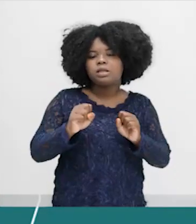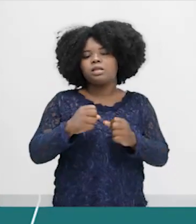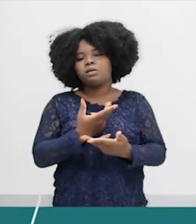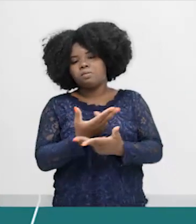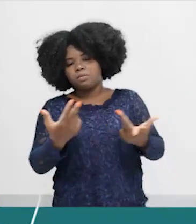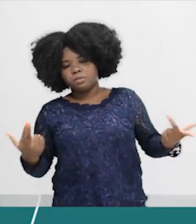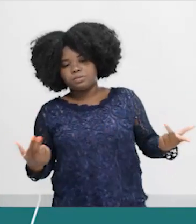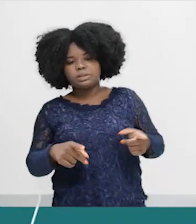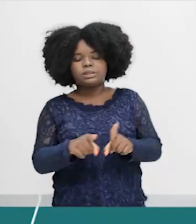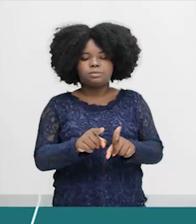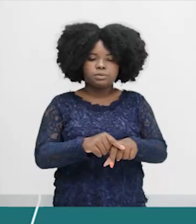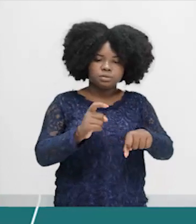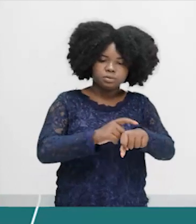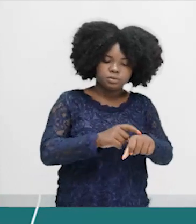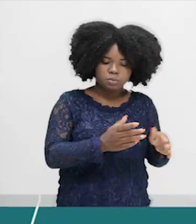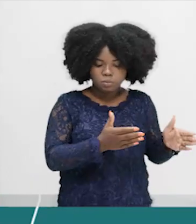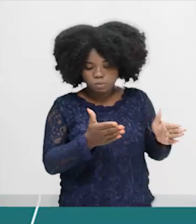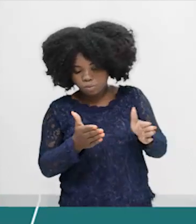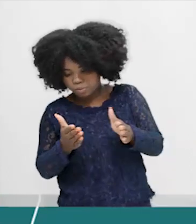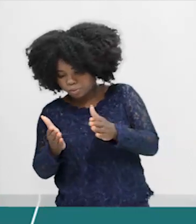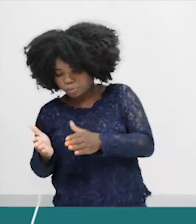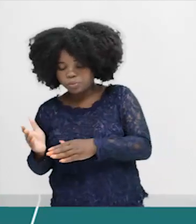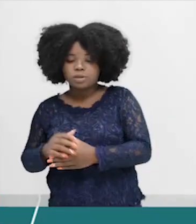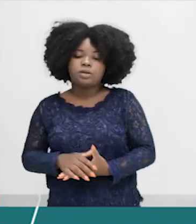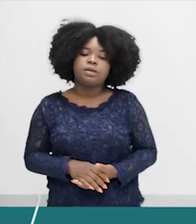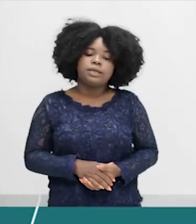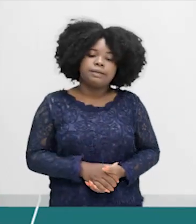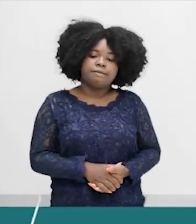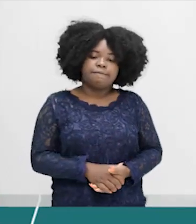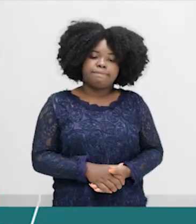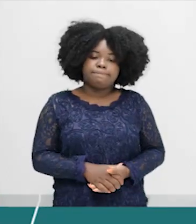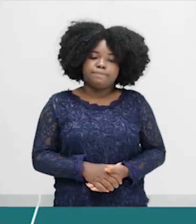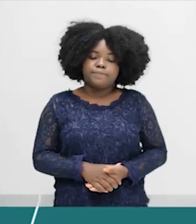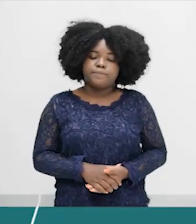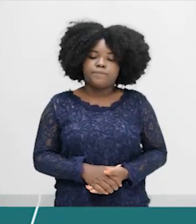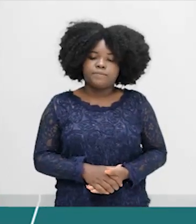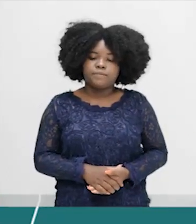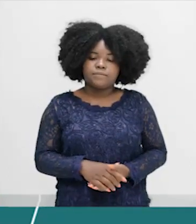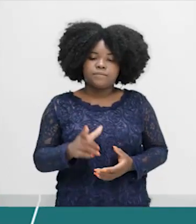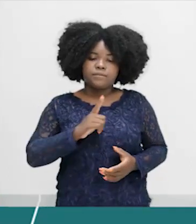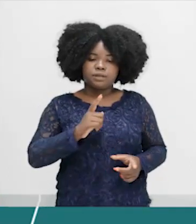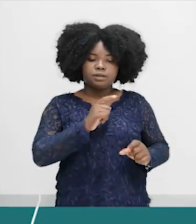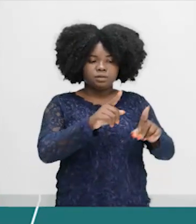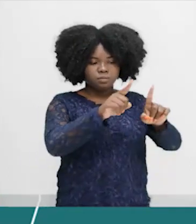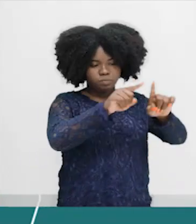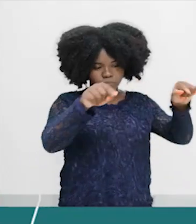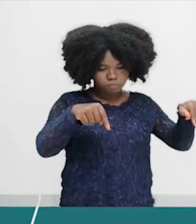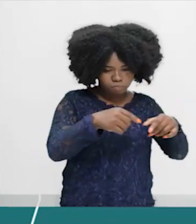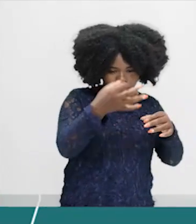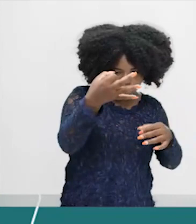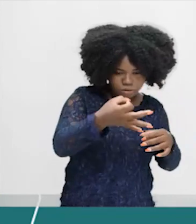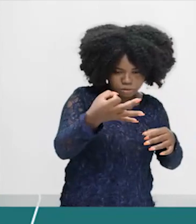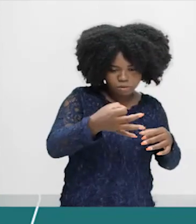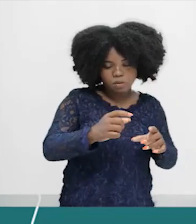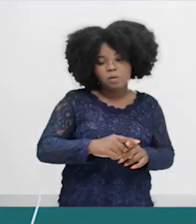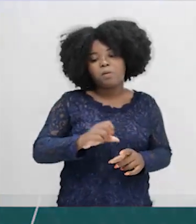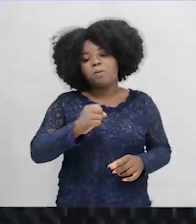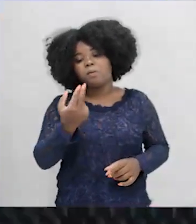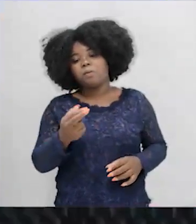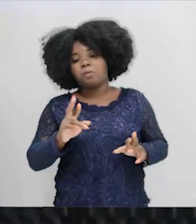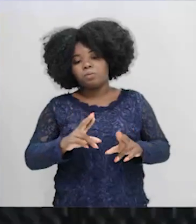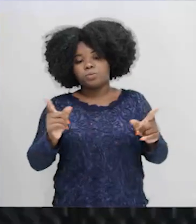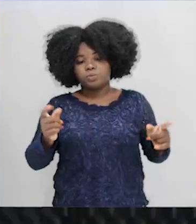movimentos com o passar do tempo, quadrinhos que contam uma história, diferentes tamanhos, quadrinhos simétricos, certinhos, ou assimétricos.